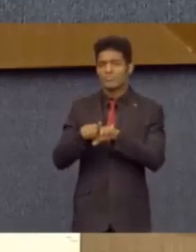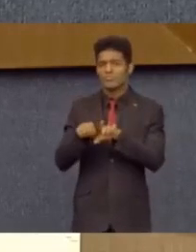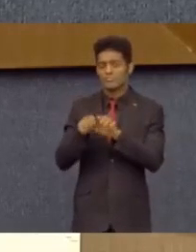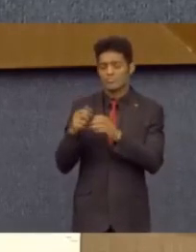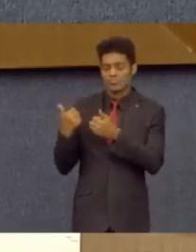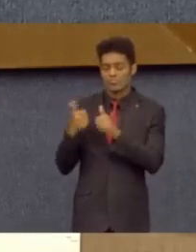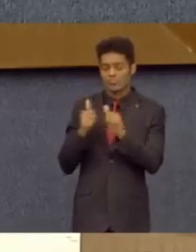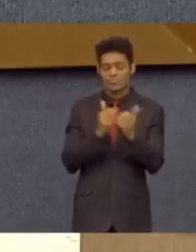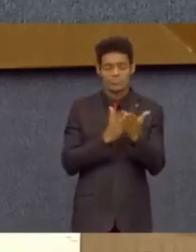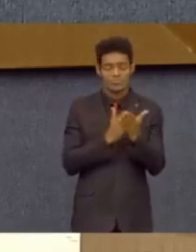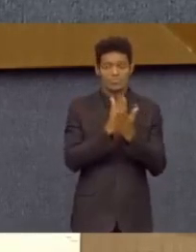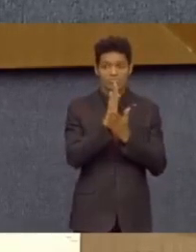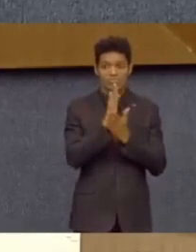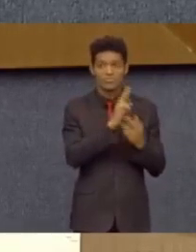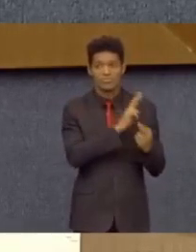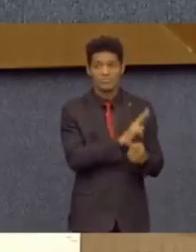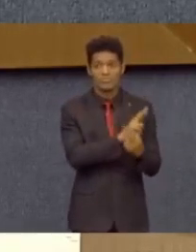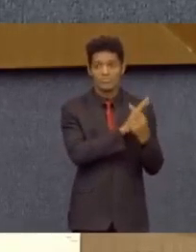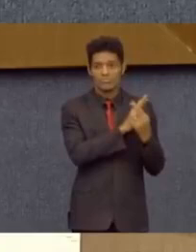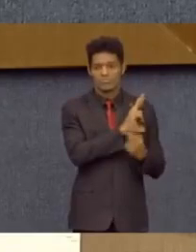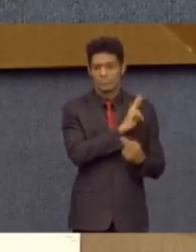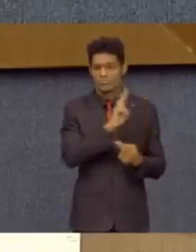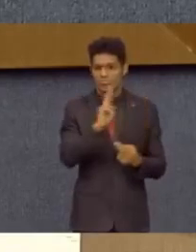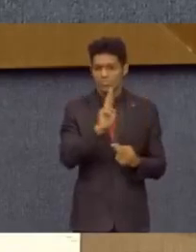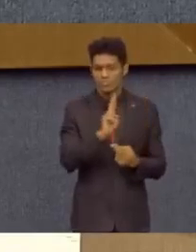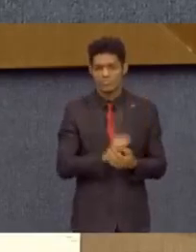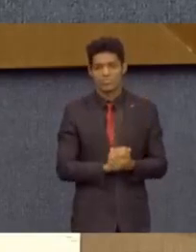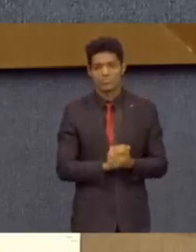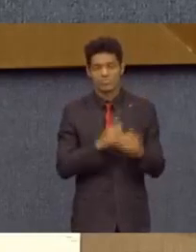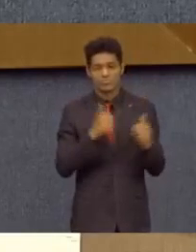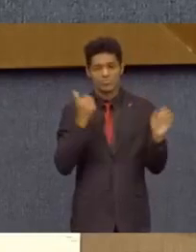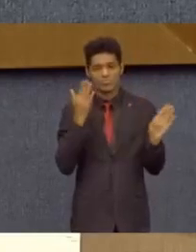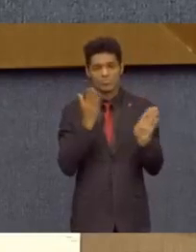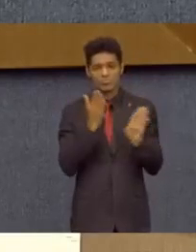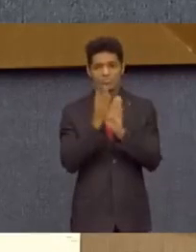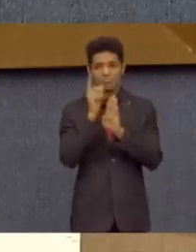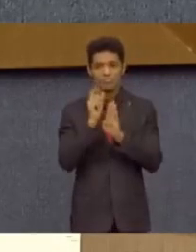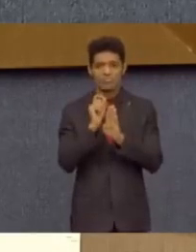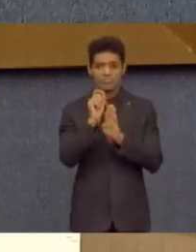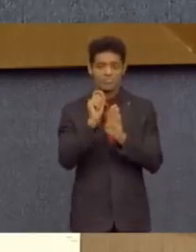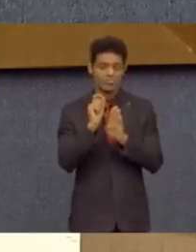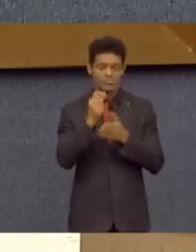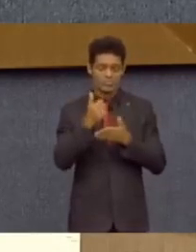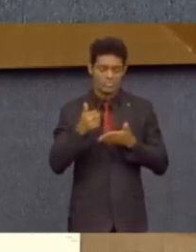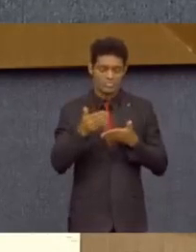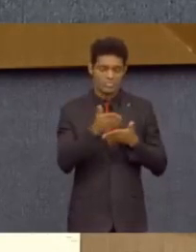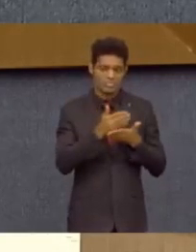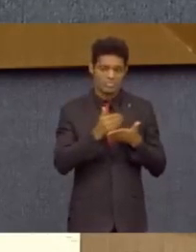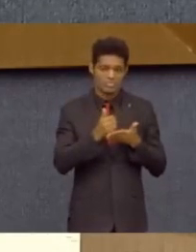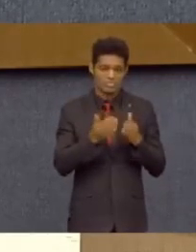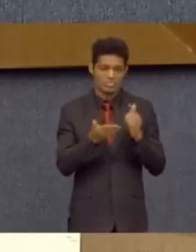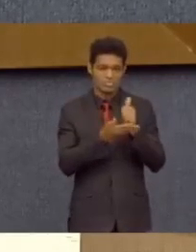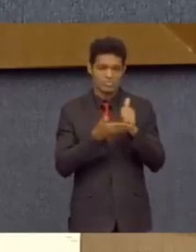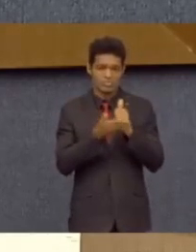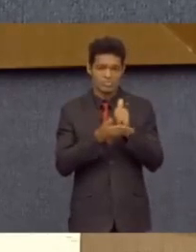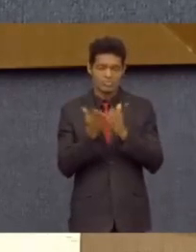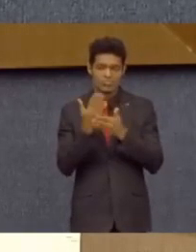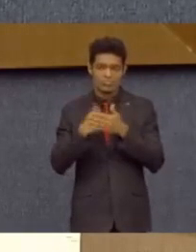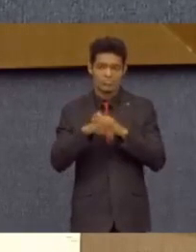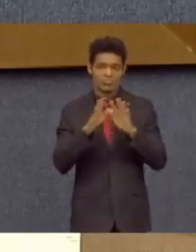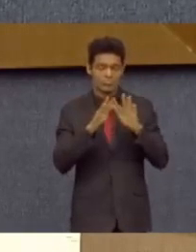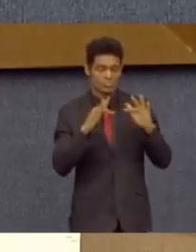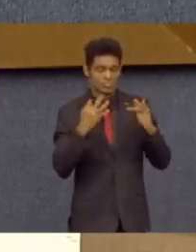religiosa encontrou suporte e influência positiva na família. O menino